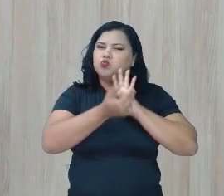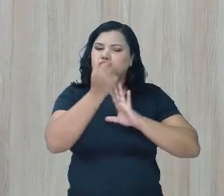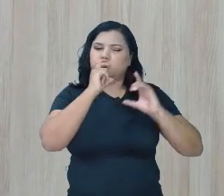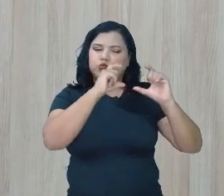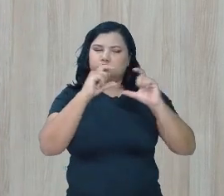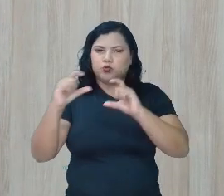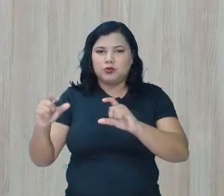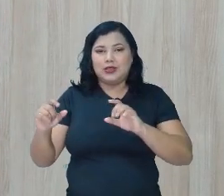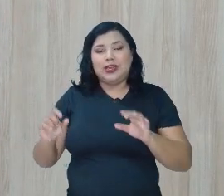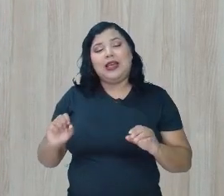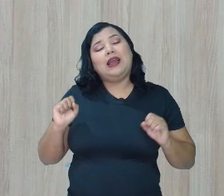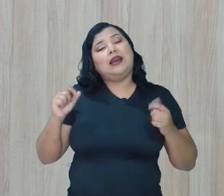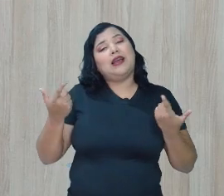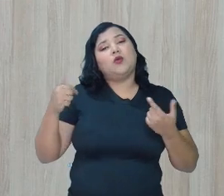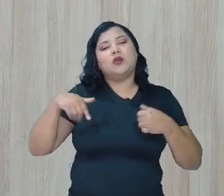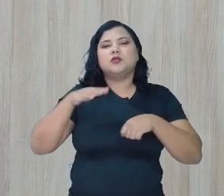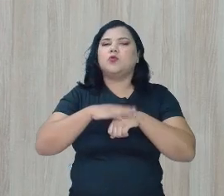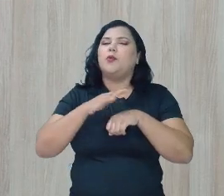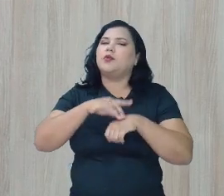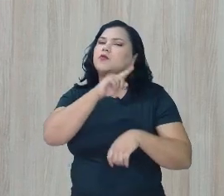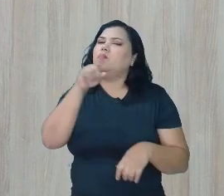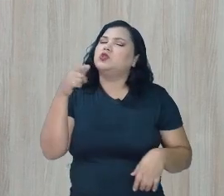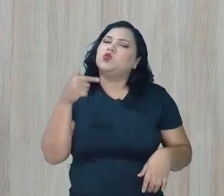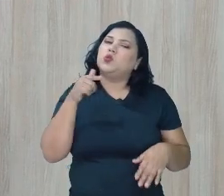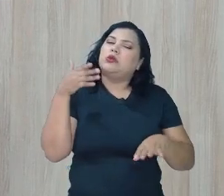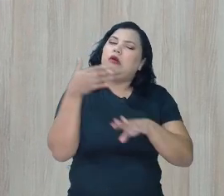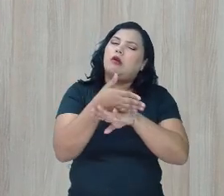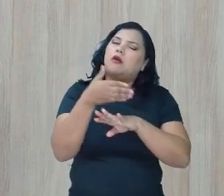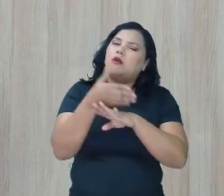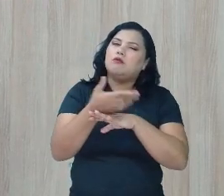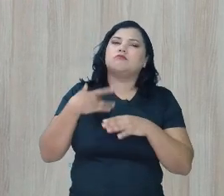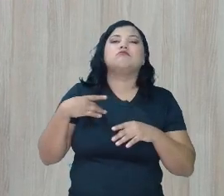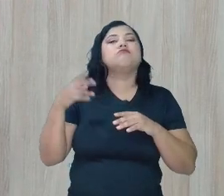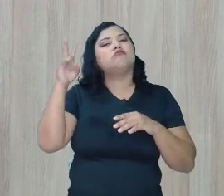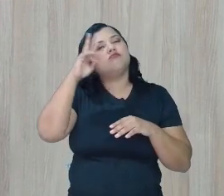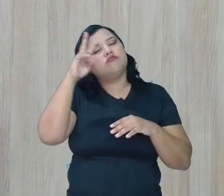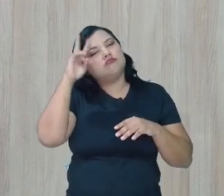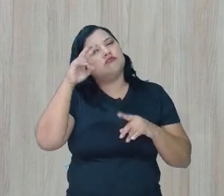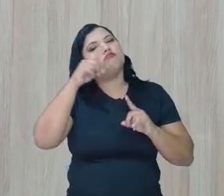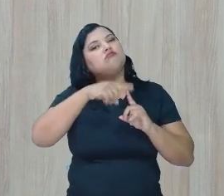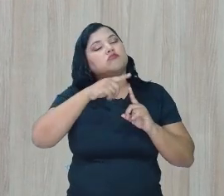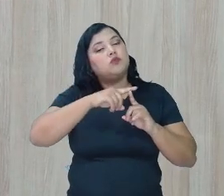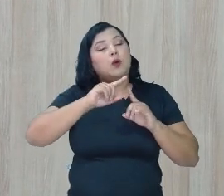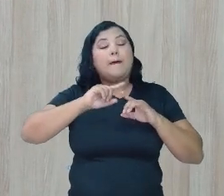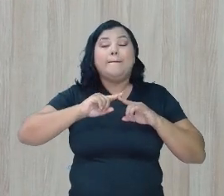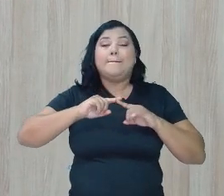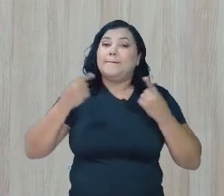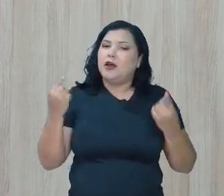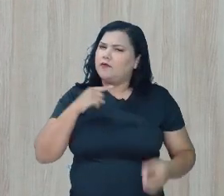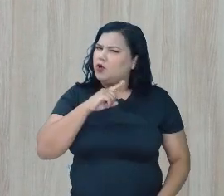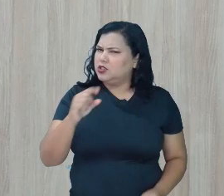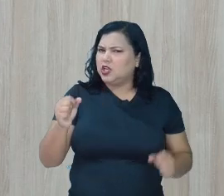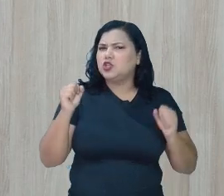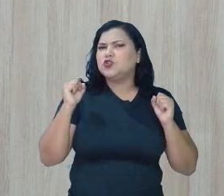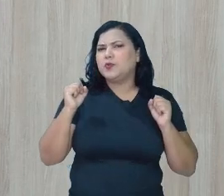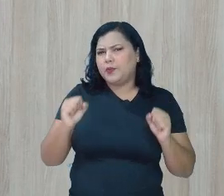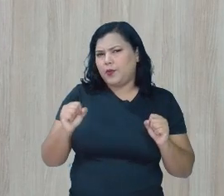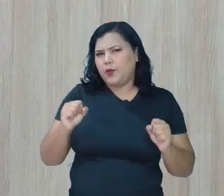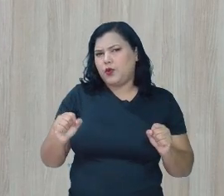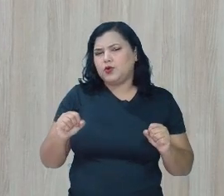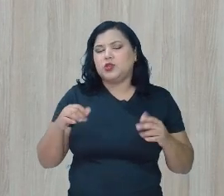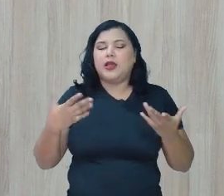vocês não tenham tanto acesso à história em quadrinhos. E aí vocês podem, não é? A história em